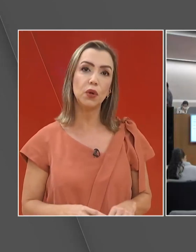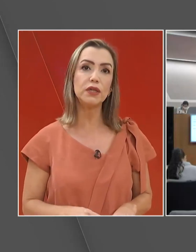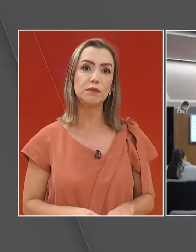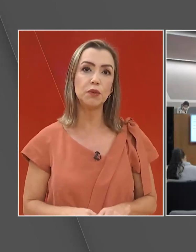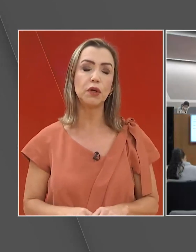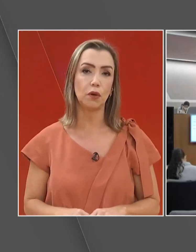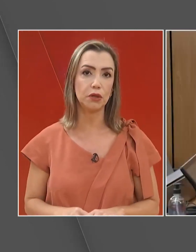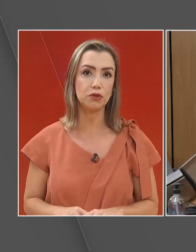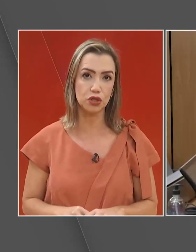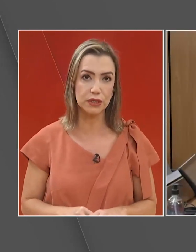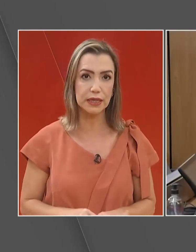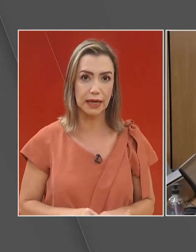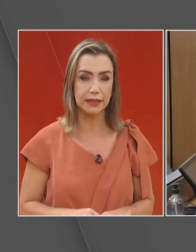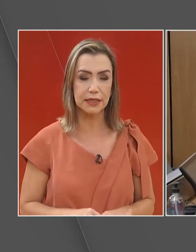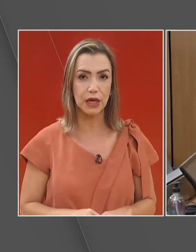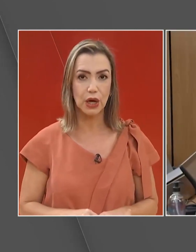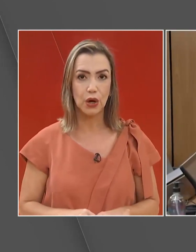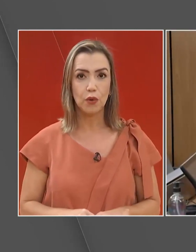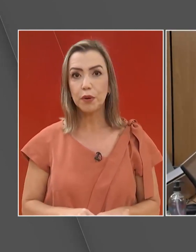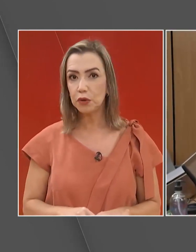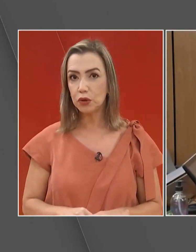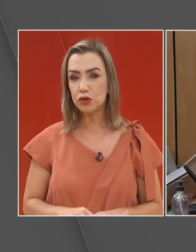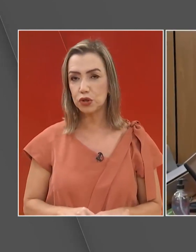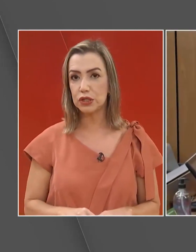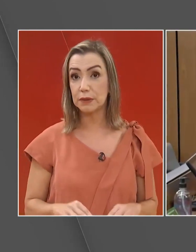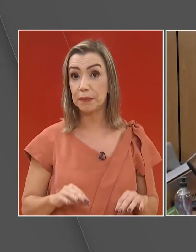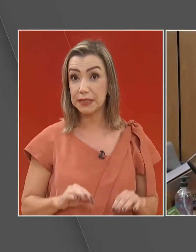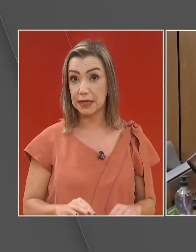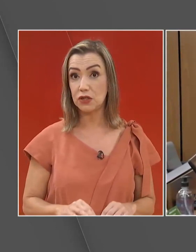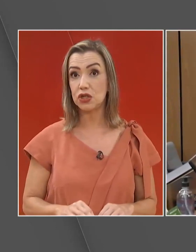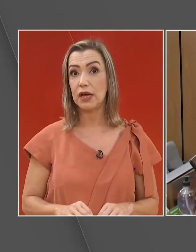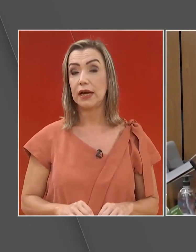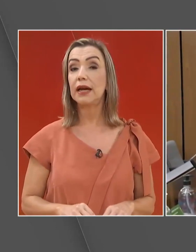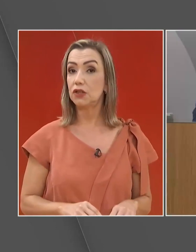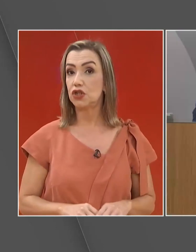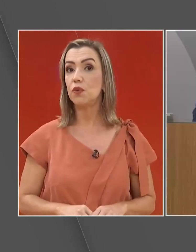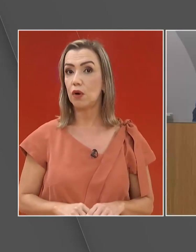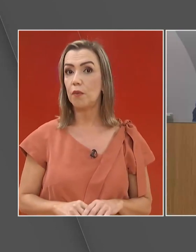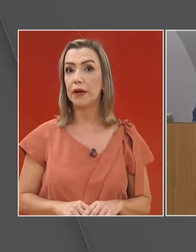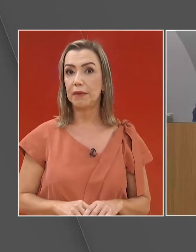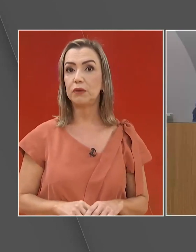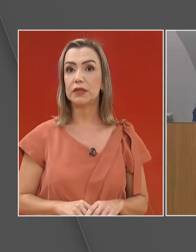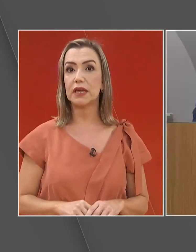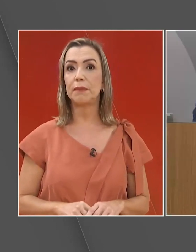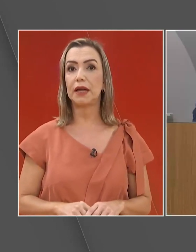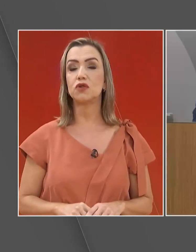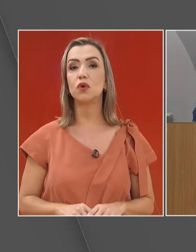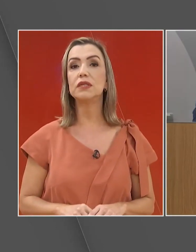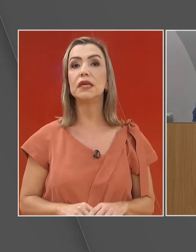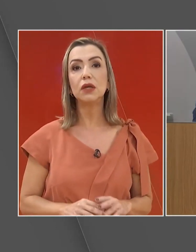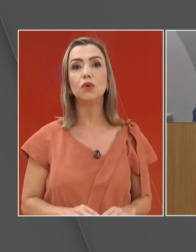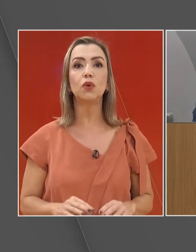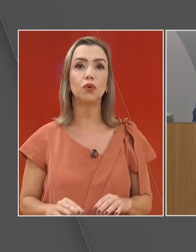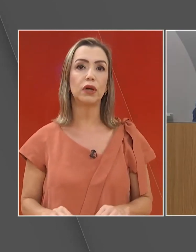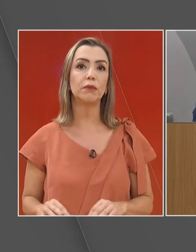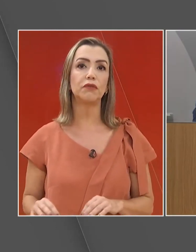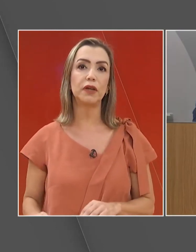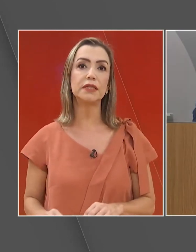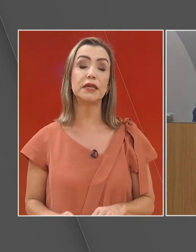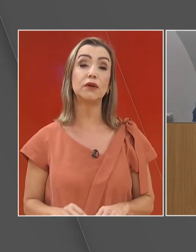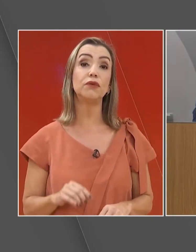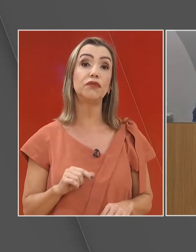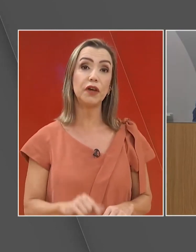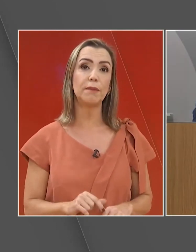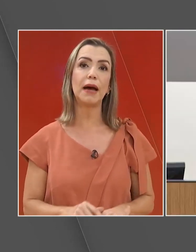pavimentos em 2 mil km de estradas o promotor de justiça presente garantiu o acompanhamento das Reparações e do